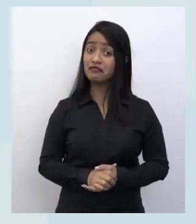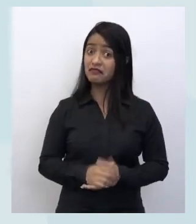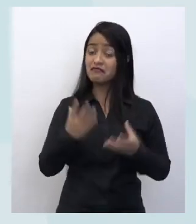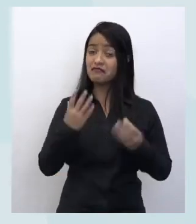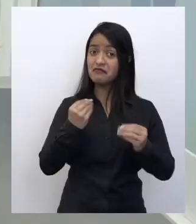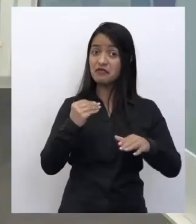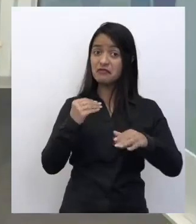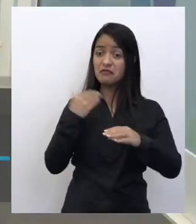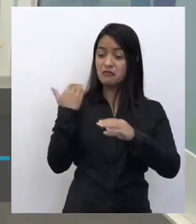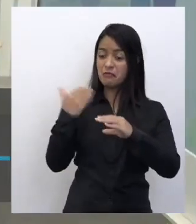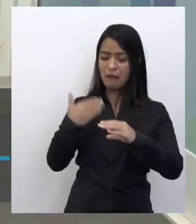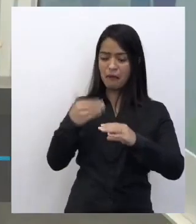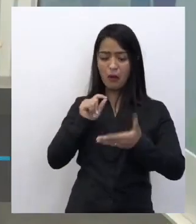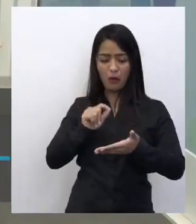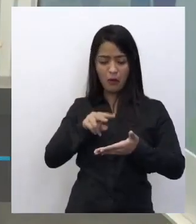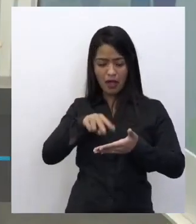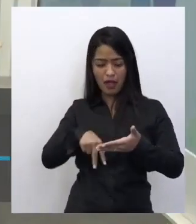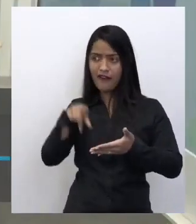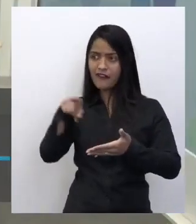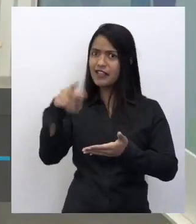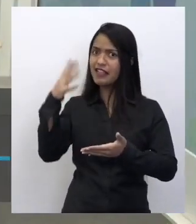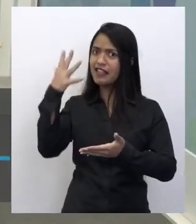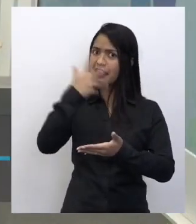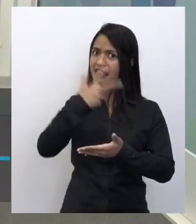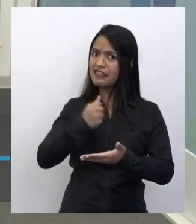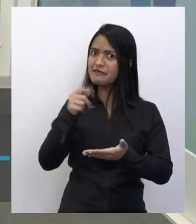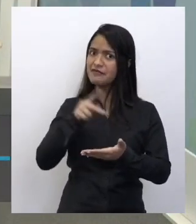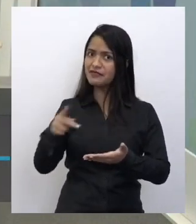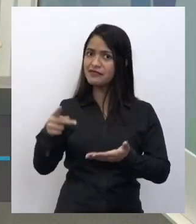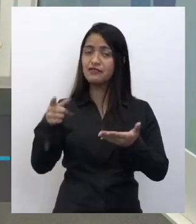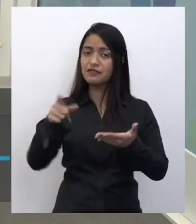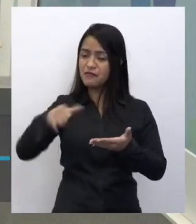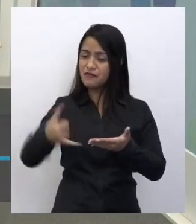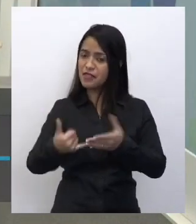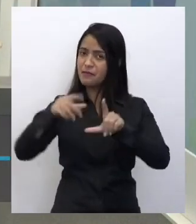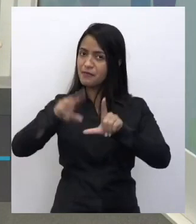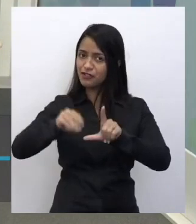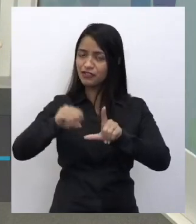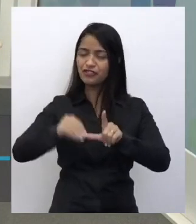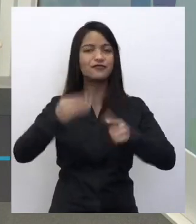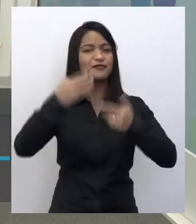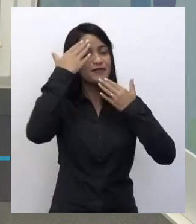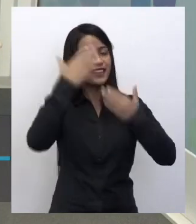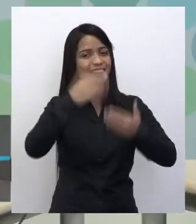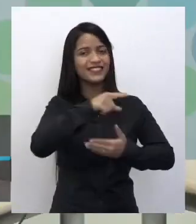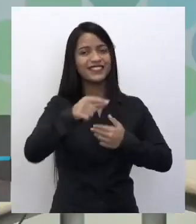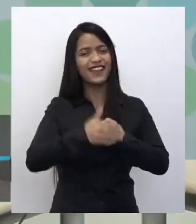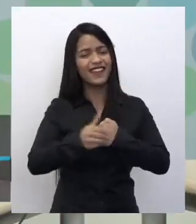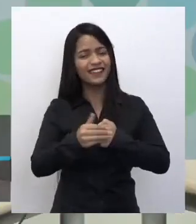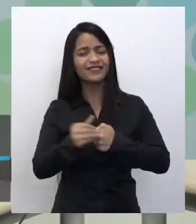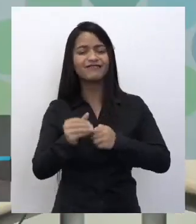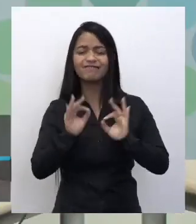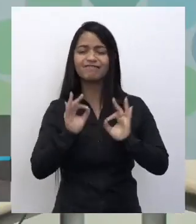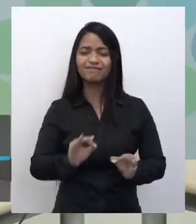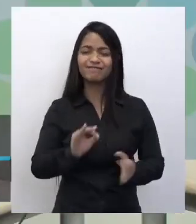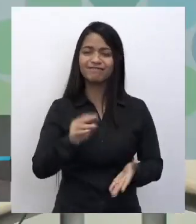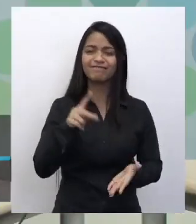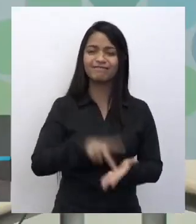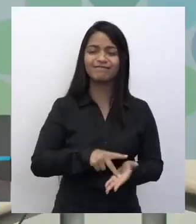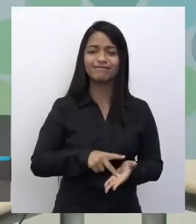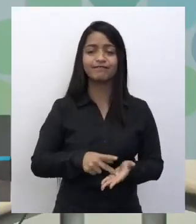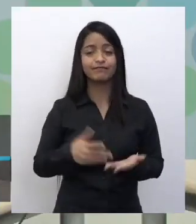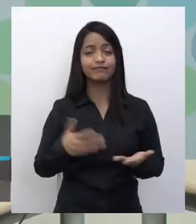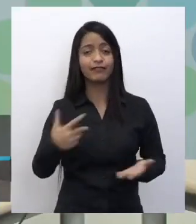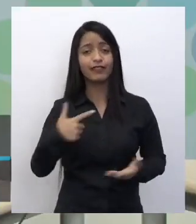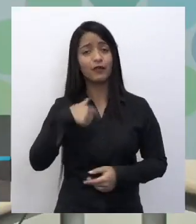para. Ai, eles são os amores, Você tem que dar gente! vários prints Muito hoje. Que obrigada pelo lindeza. carinho de vocês, de verdade. É muito bom ser